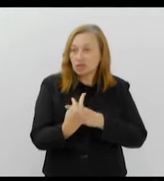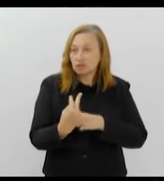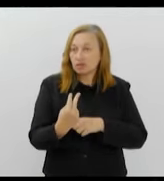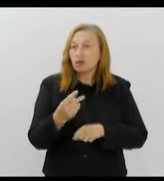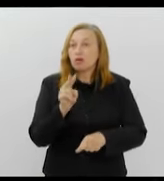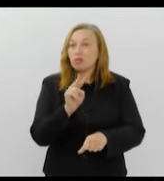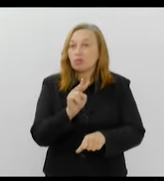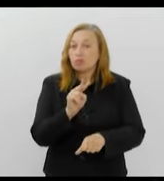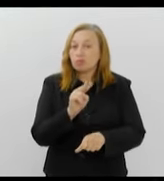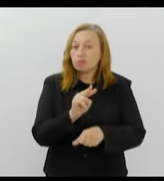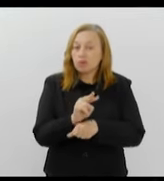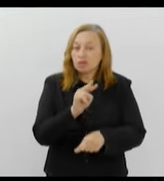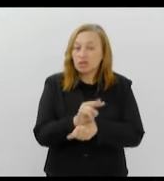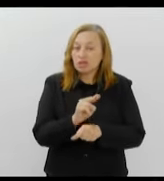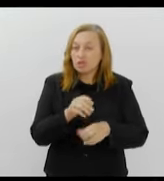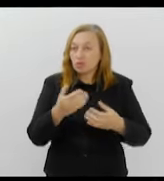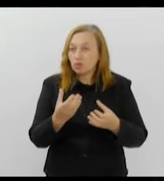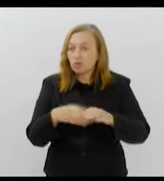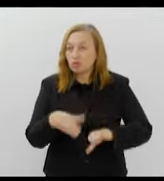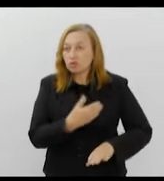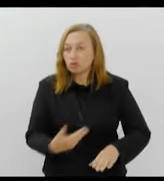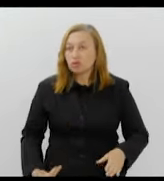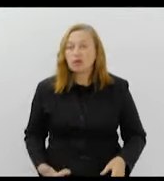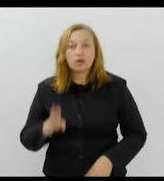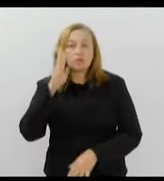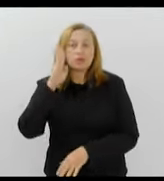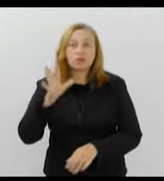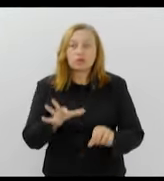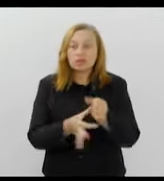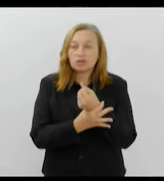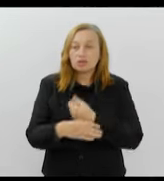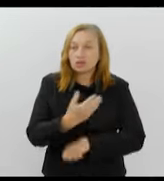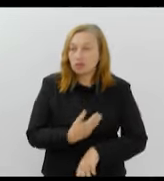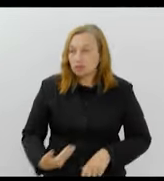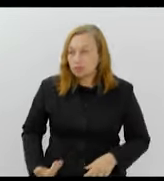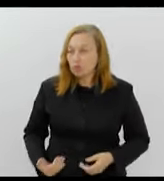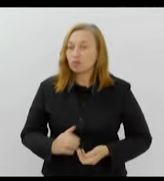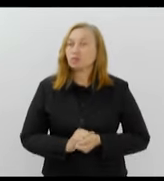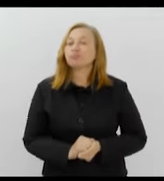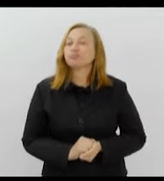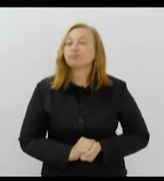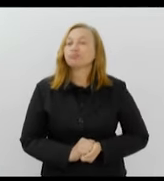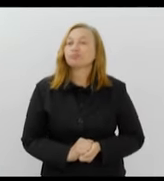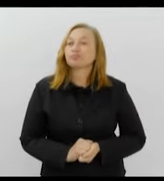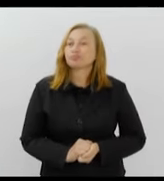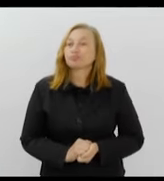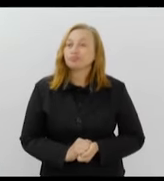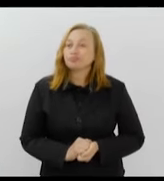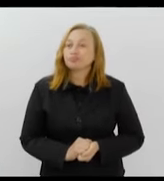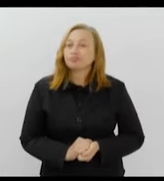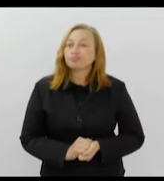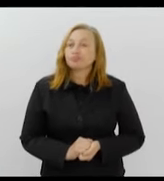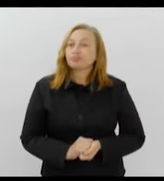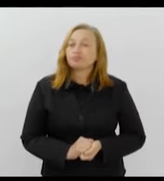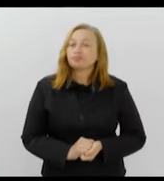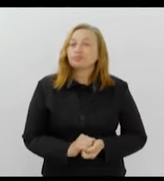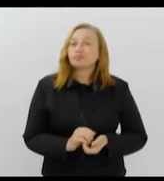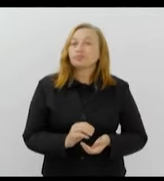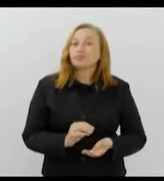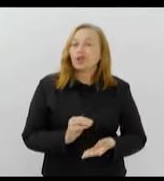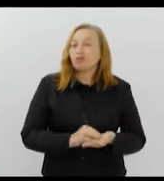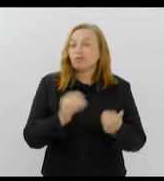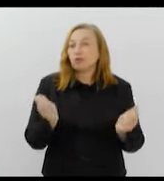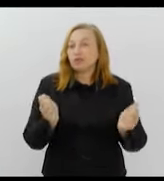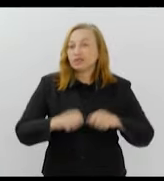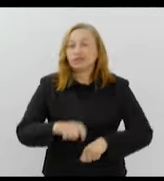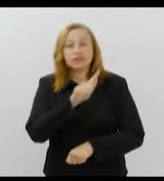público e principalmente a segurança pública a déficit operacional por incompetência de gestão